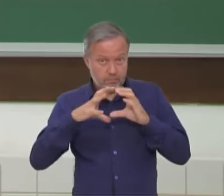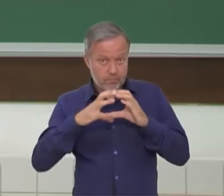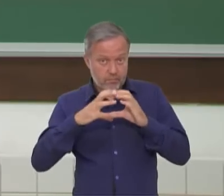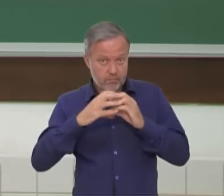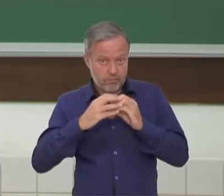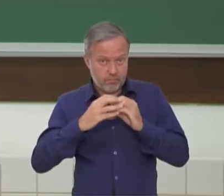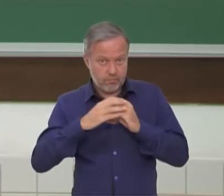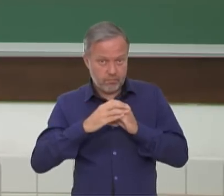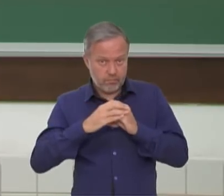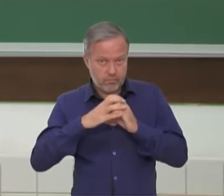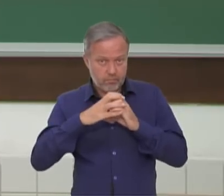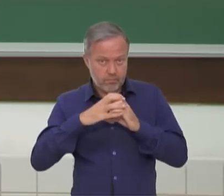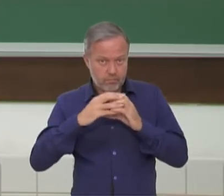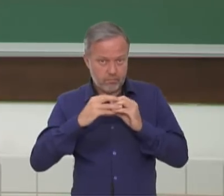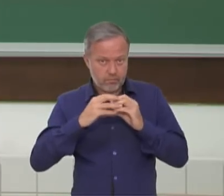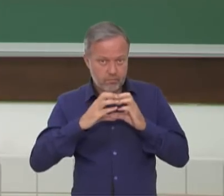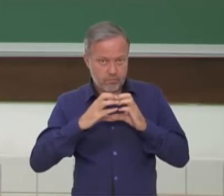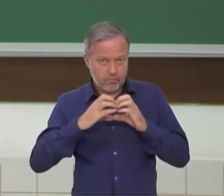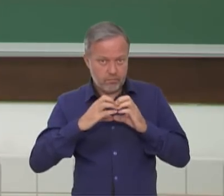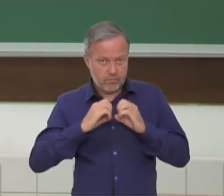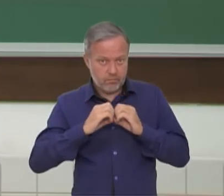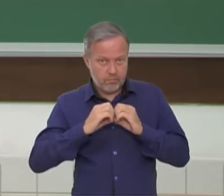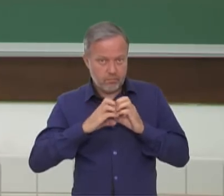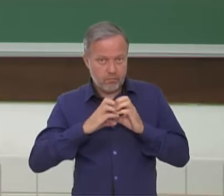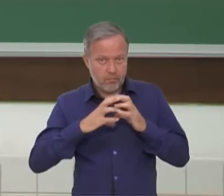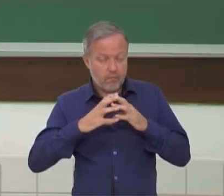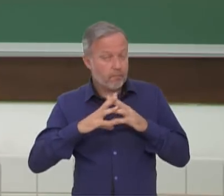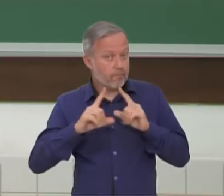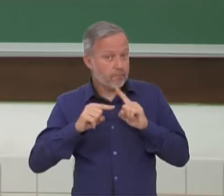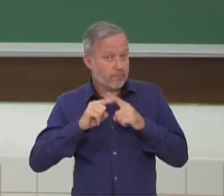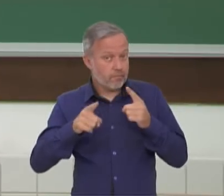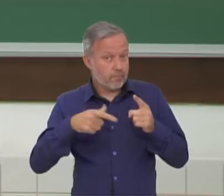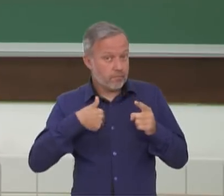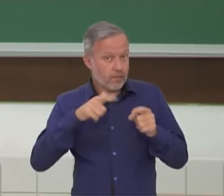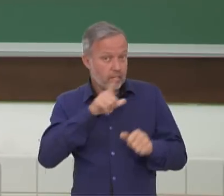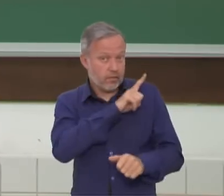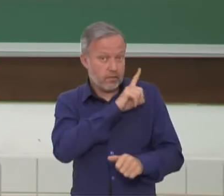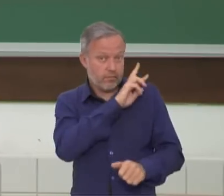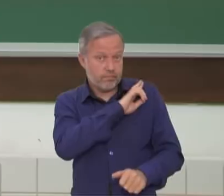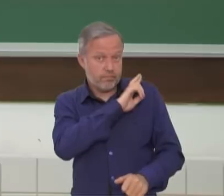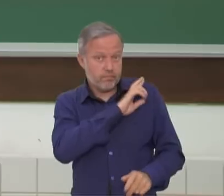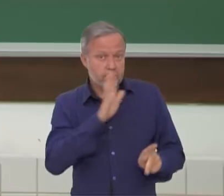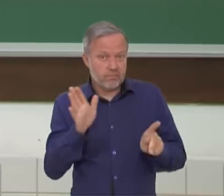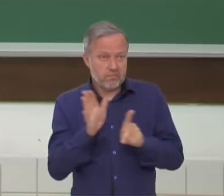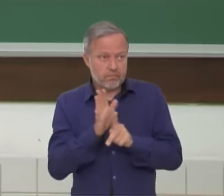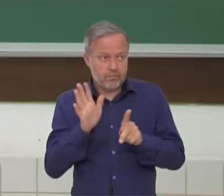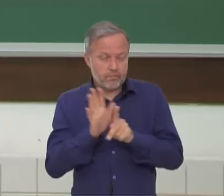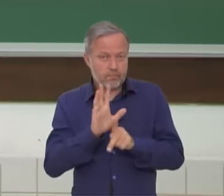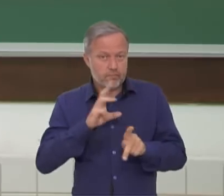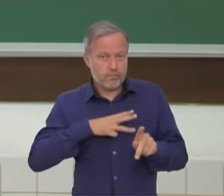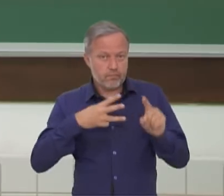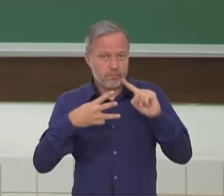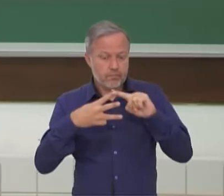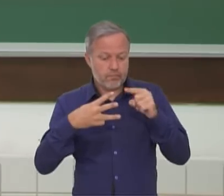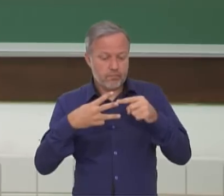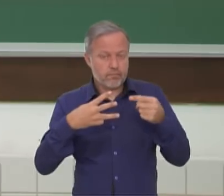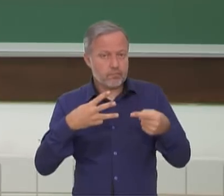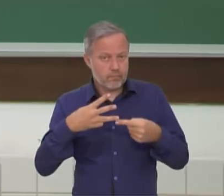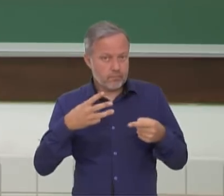diferentes? Só que, independente de qual seja essa célula, ela tem que ter 3 partes,